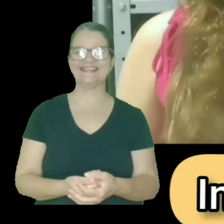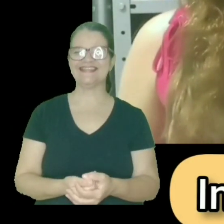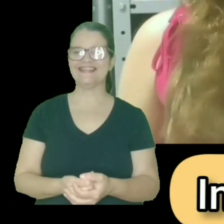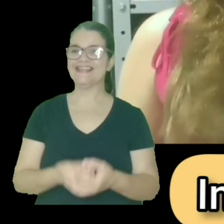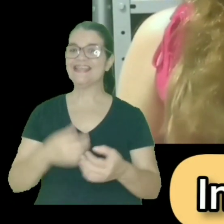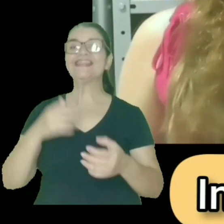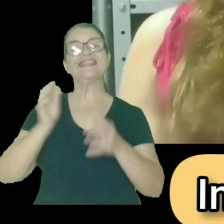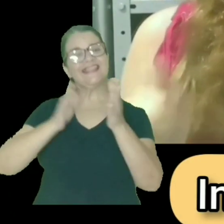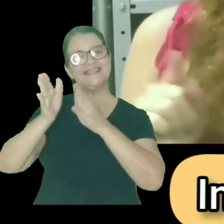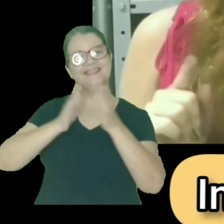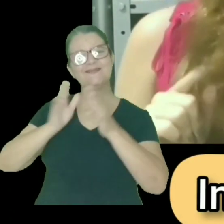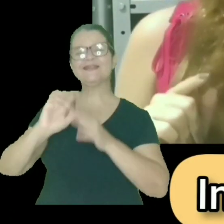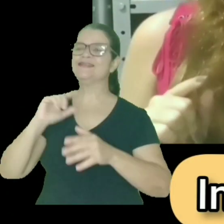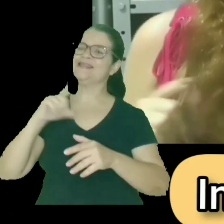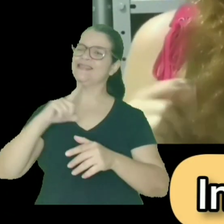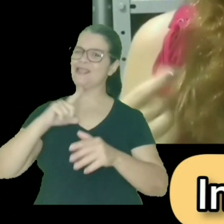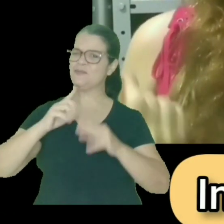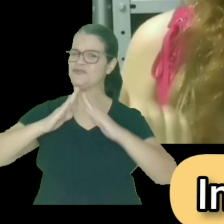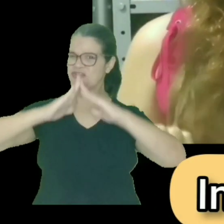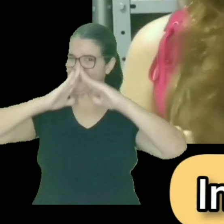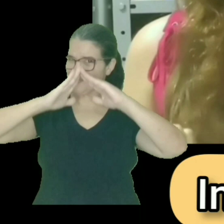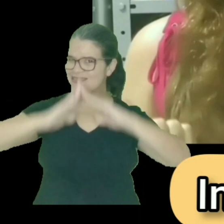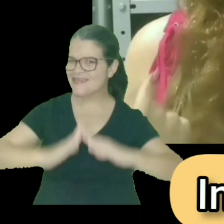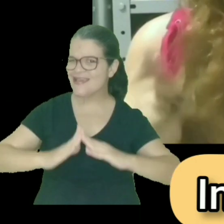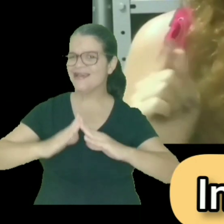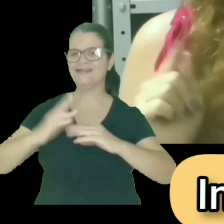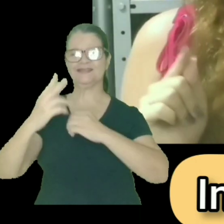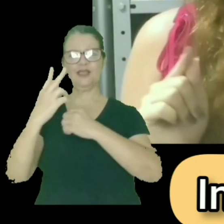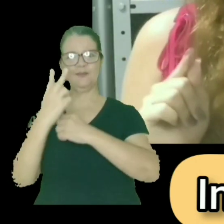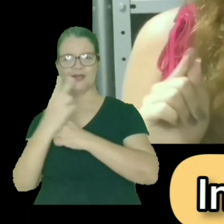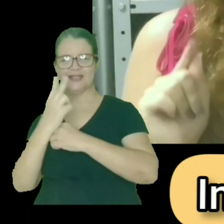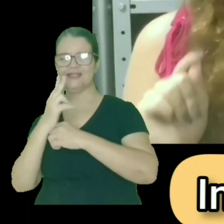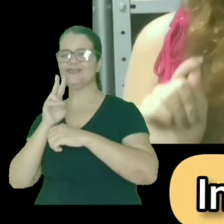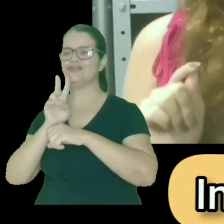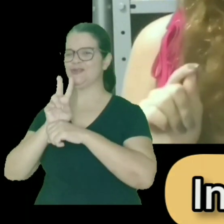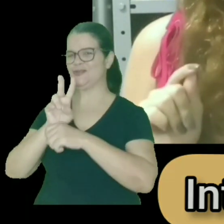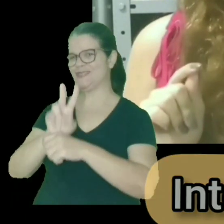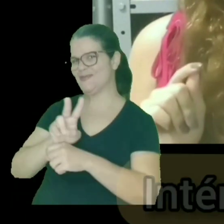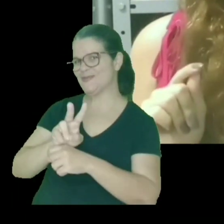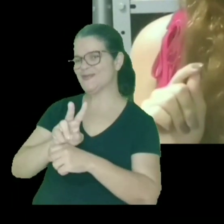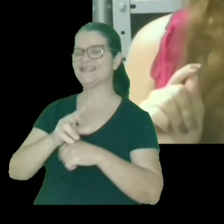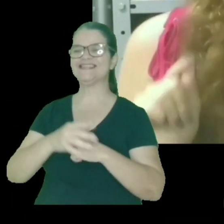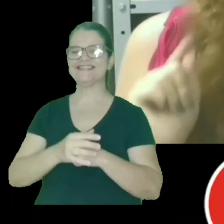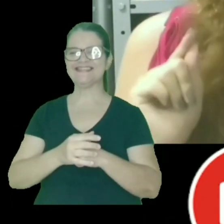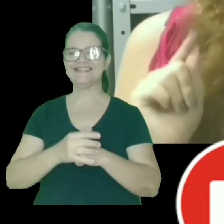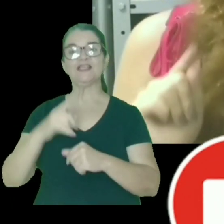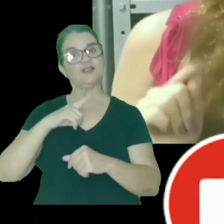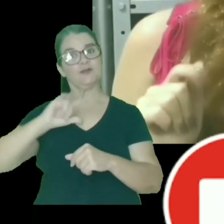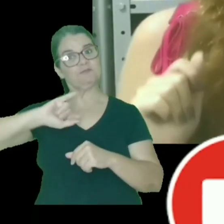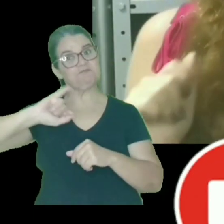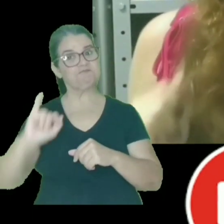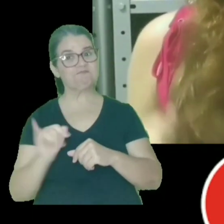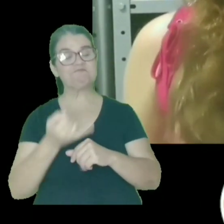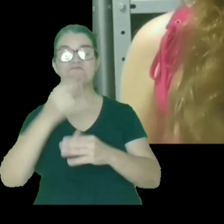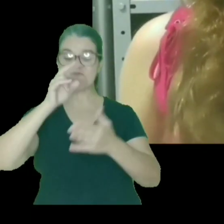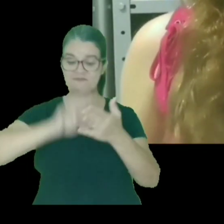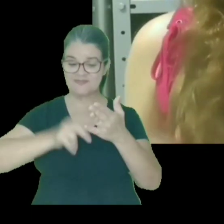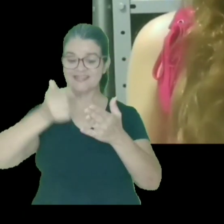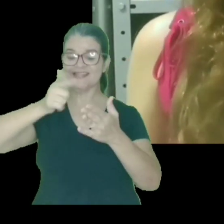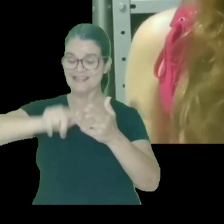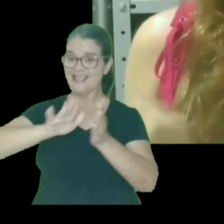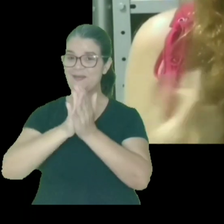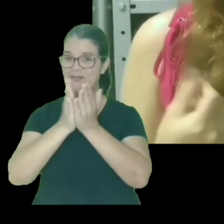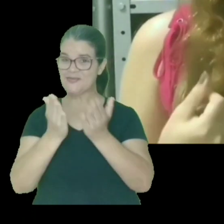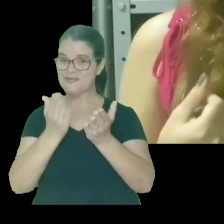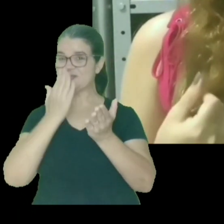casa. Nesse período em que temos que ficar em casa, protegidas e protegidos, eu tenho aproveitado para reler os